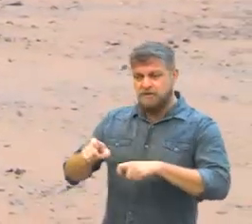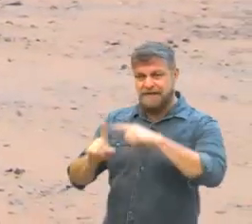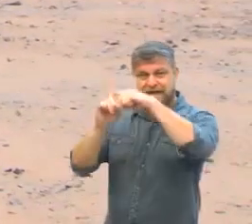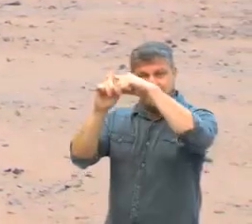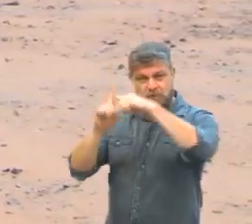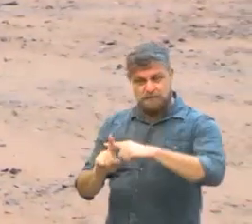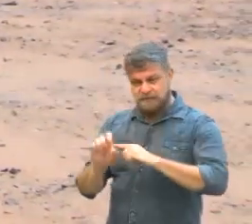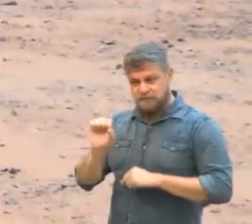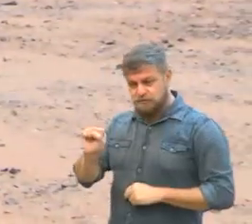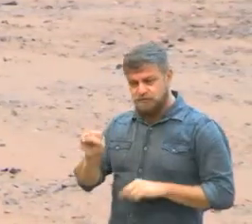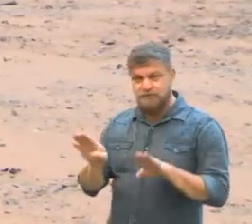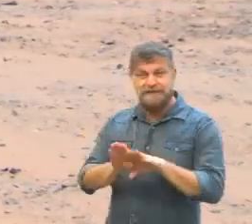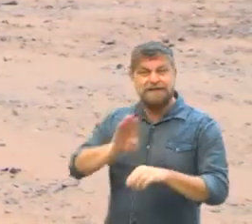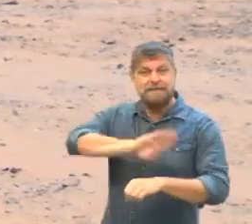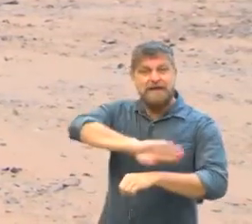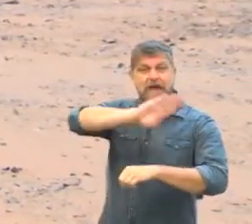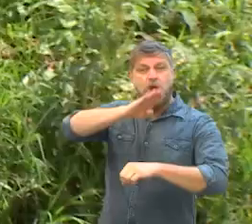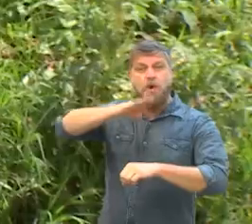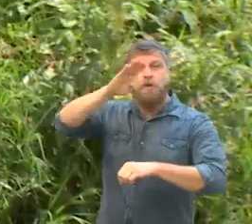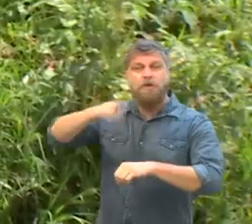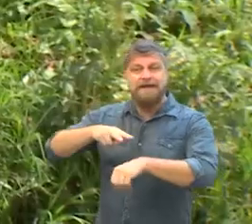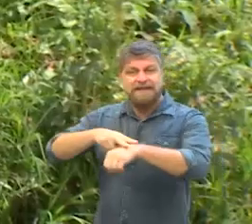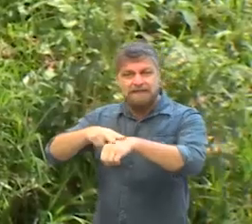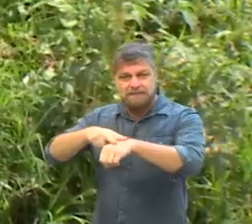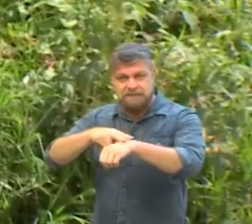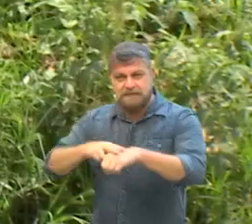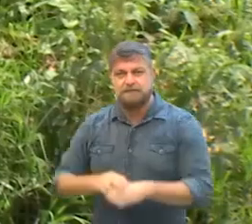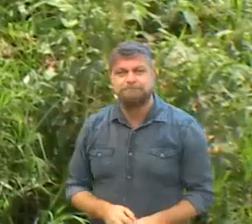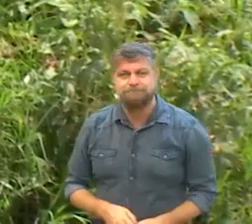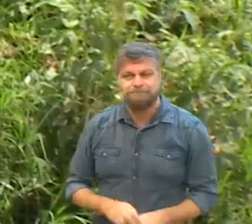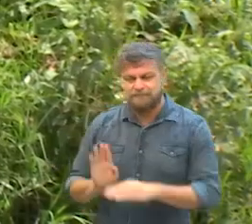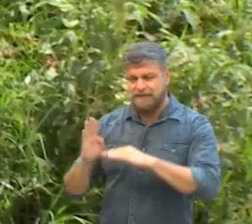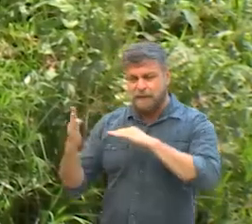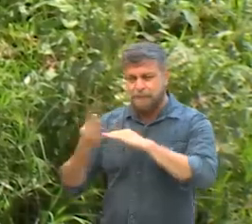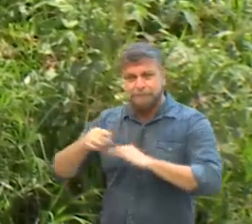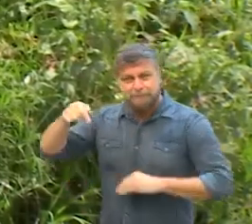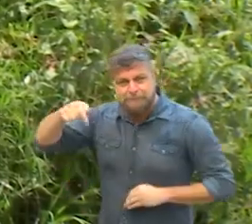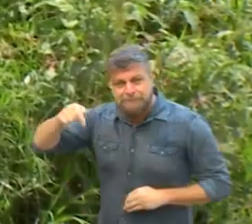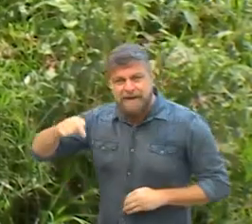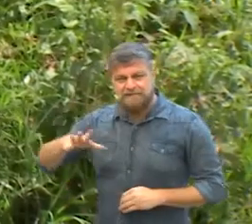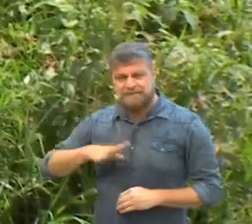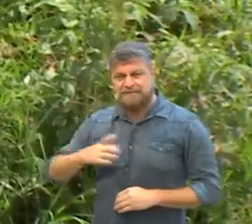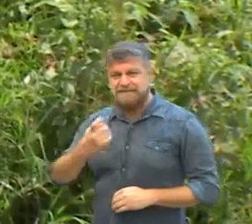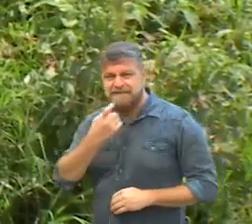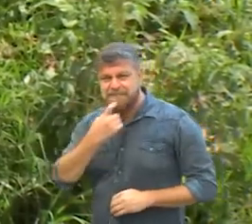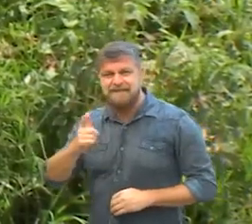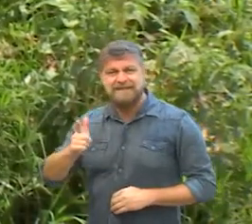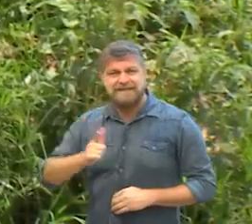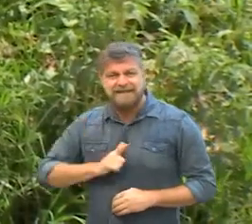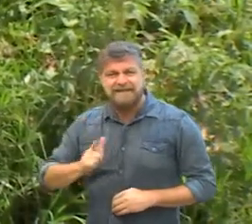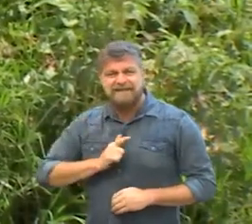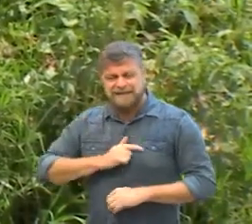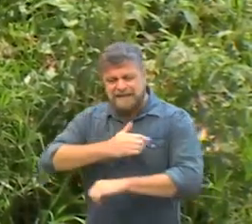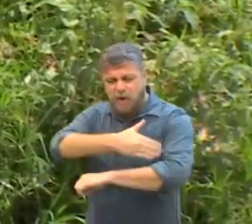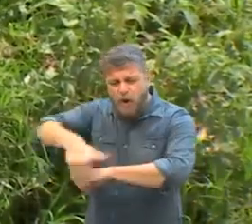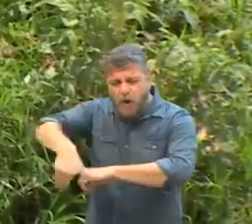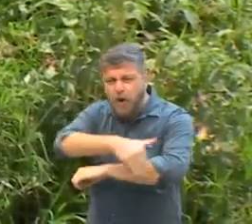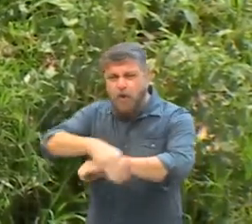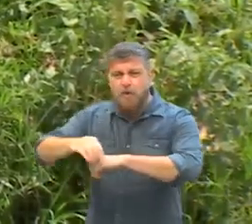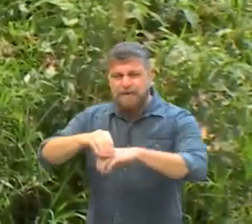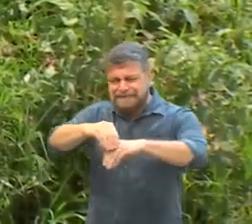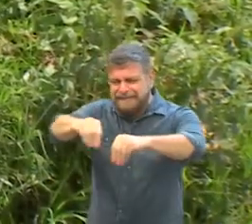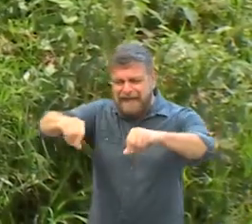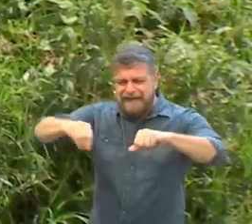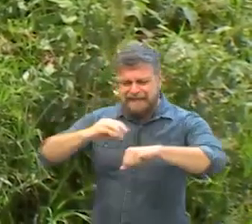Chácara Cruzeiros do Sul e Colina Verde. Chácara Cruzeiros do Sul é um bairro de Campinas em que há muitas ruas